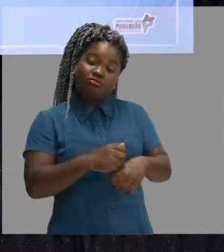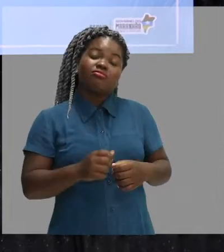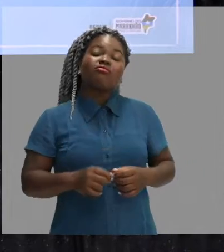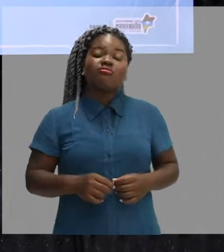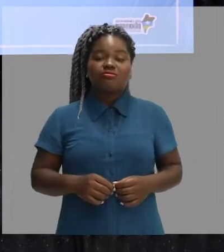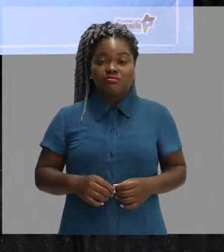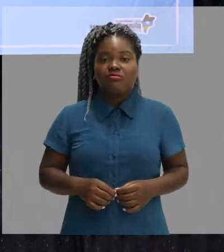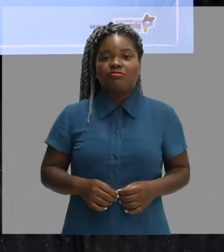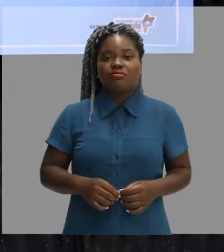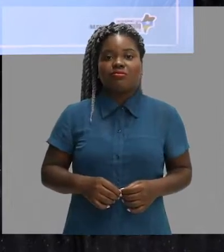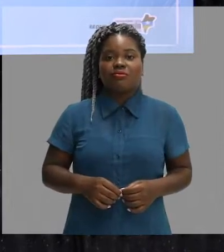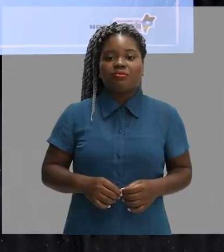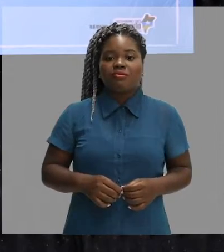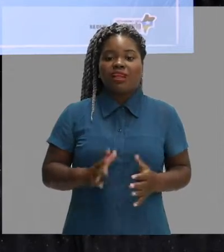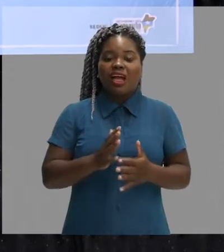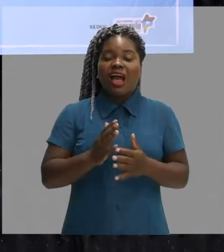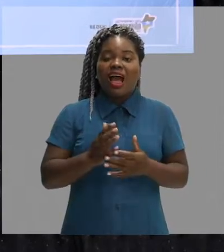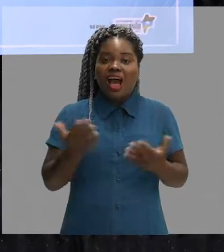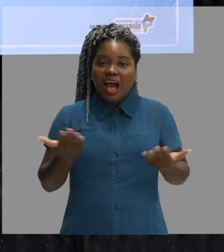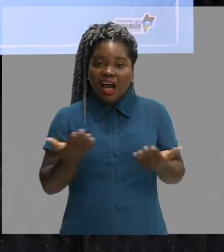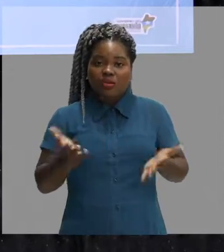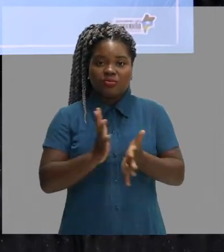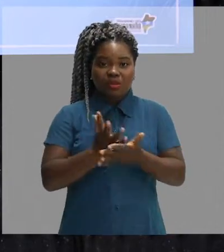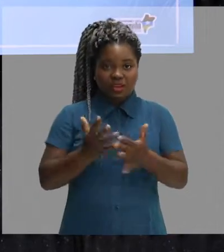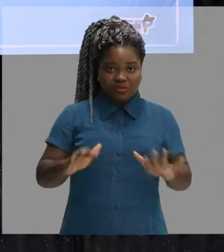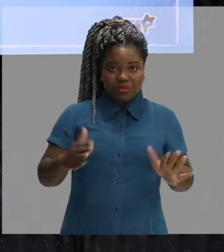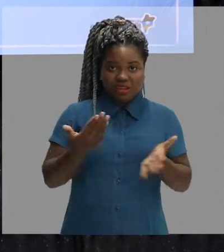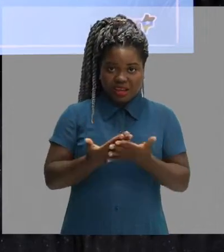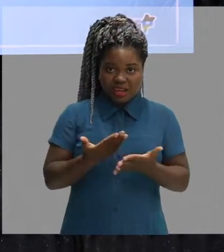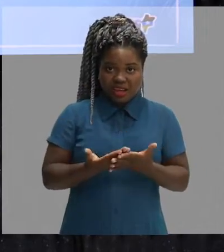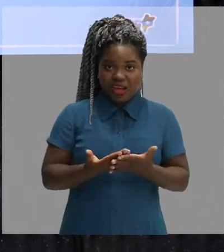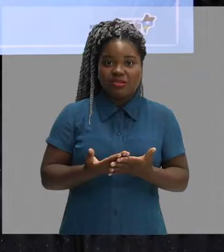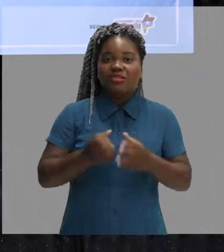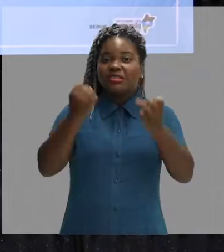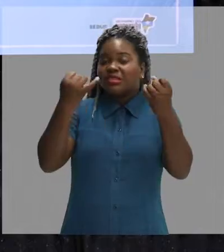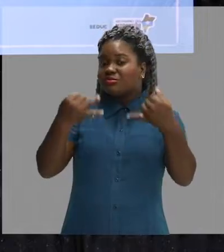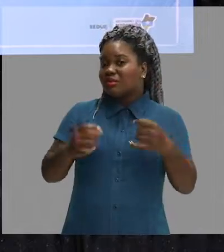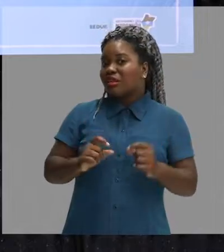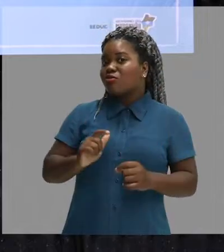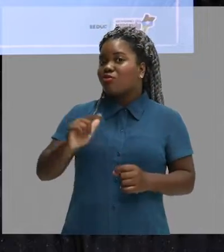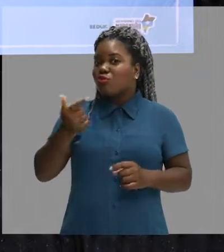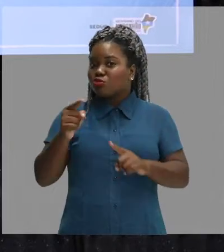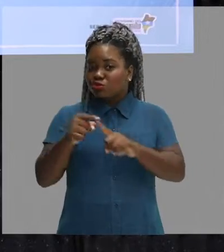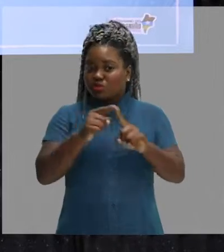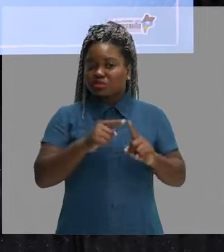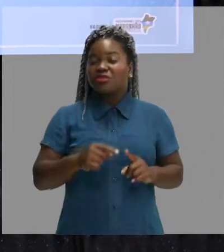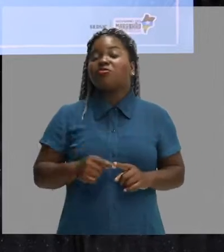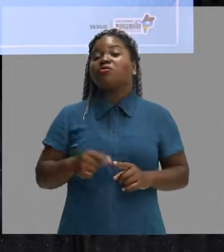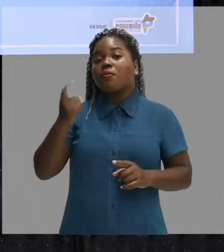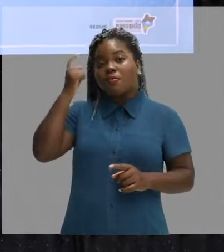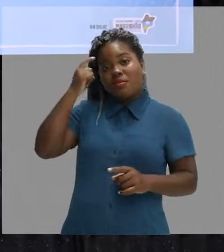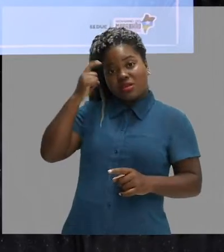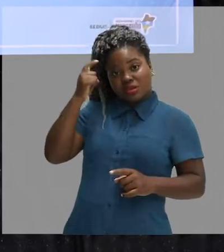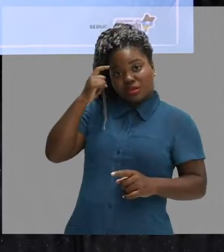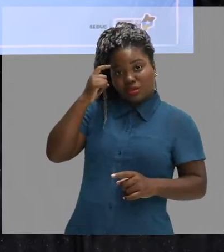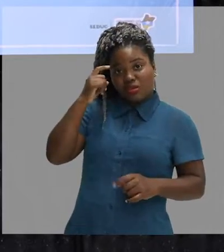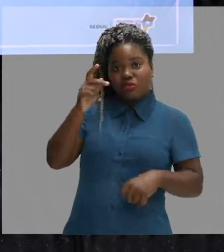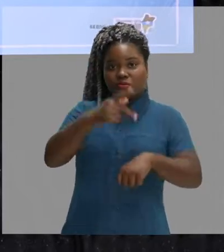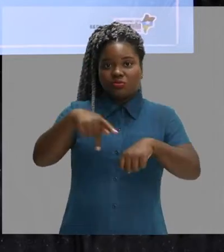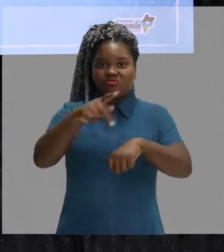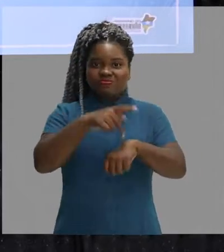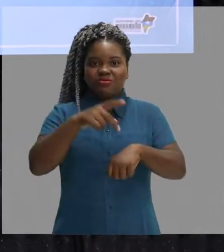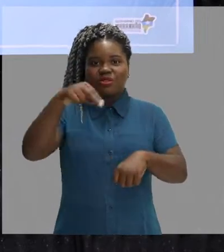também. Agora, para fechar a aula com chave de ouro, vamos falar de um pensador norueguês, que é também recente da